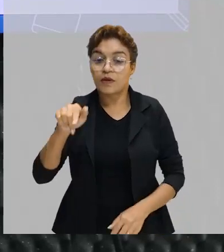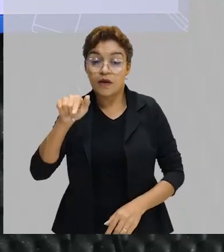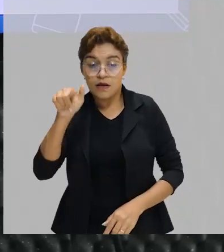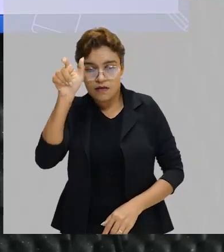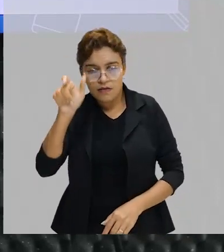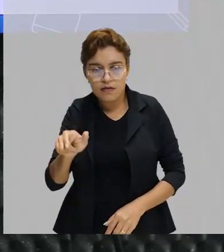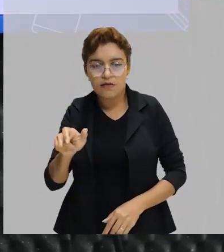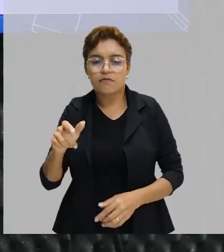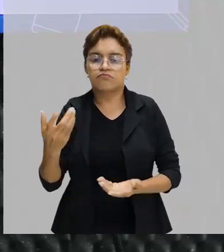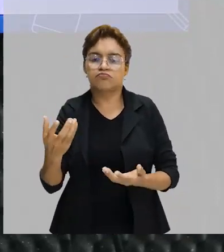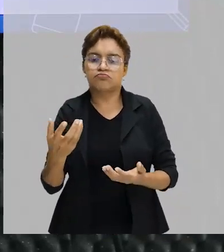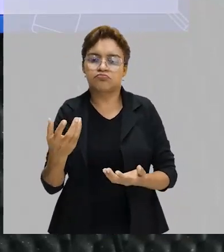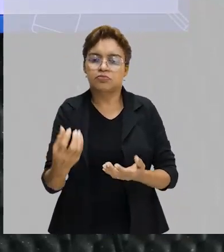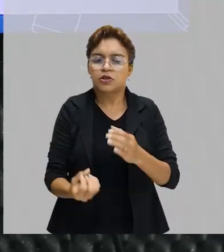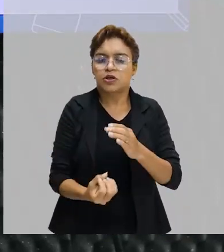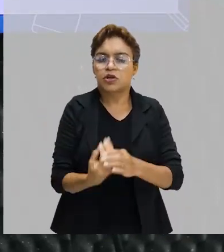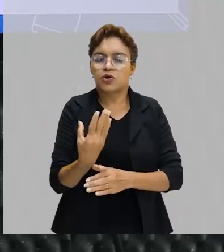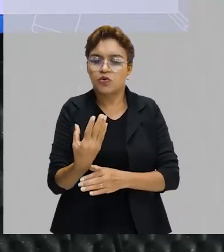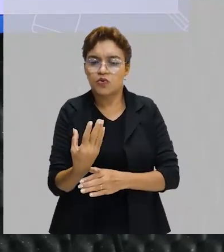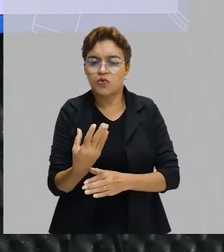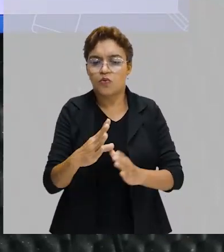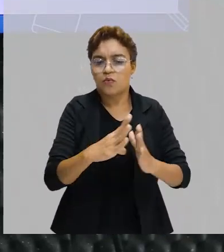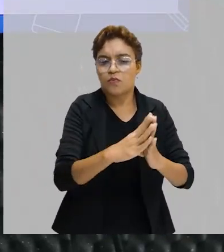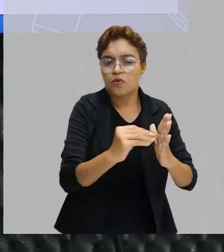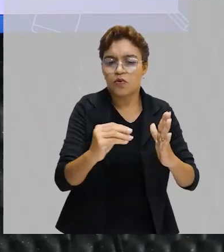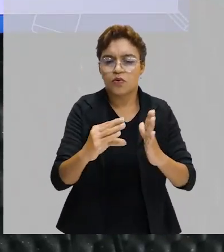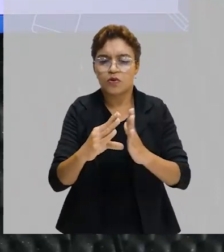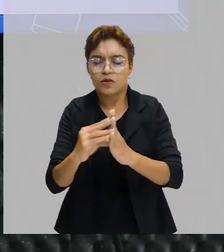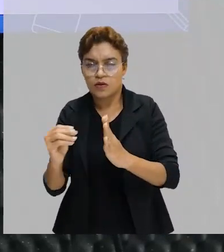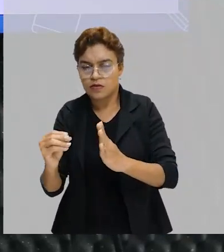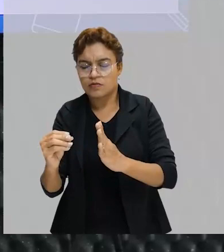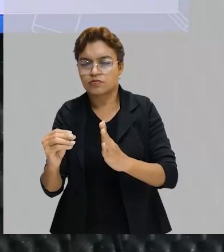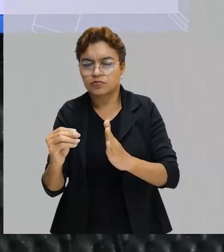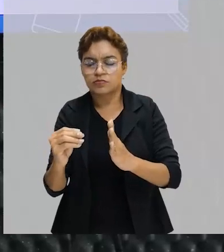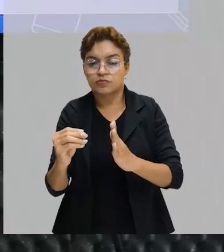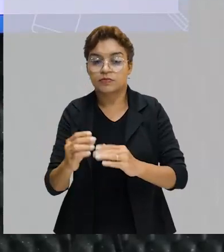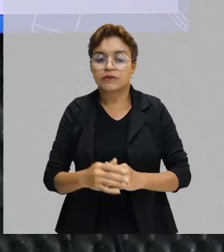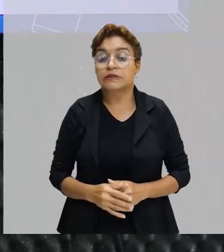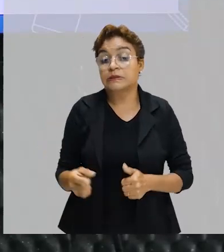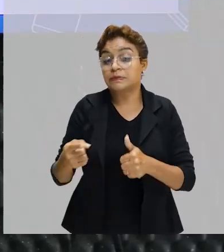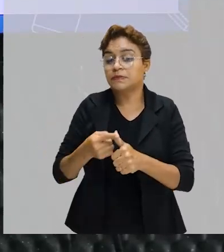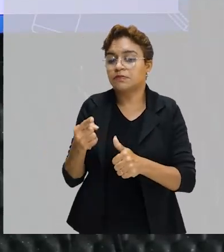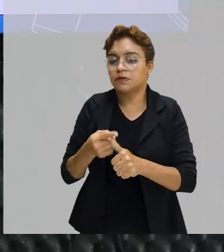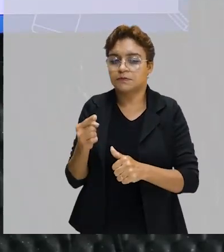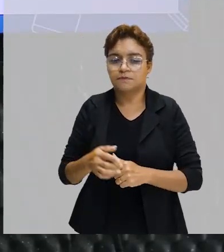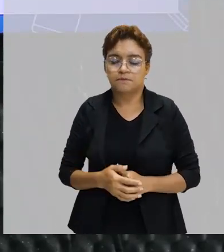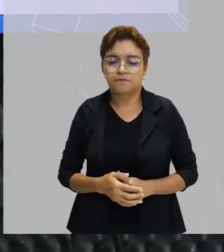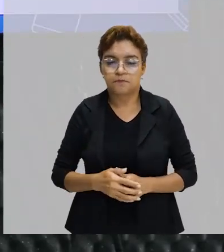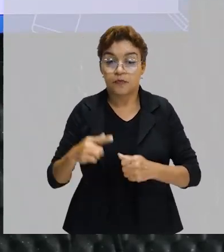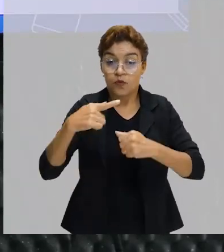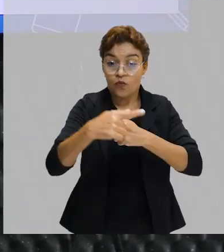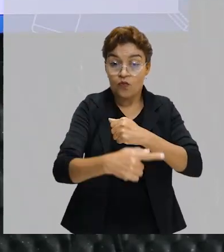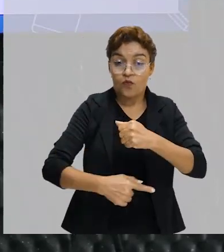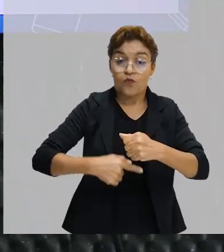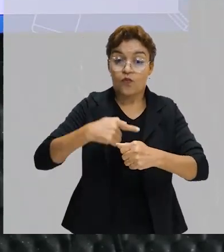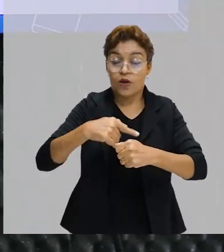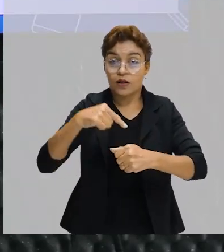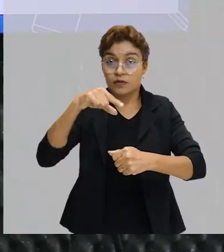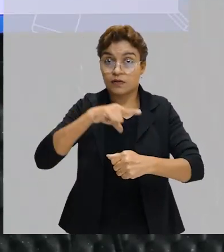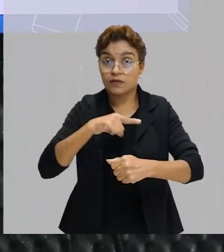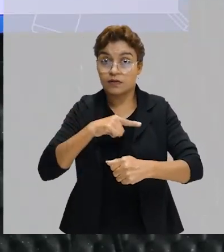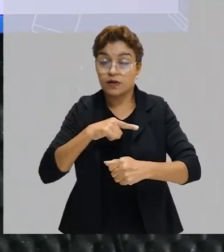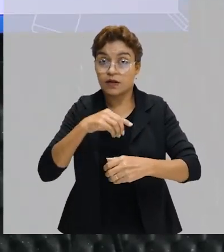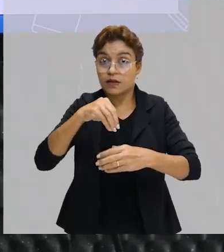compreender o modelo atômico de Bohr ou Rutherford-Bohr. Beleza? Primeiro, ó, em um átomo são permitidas